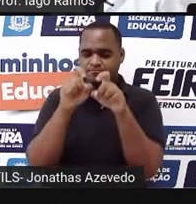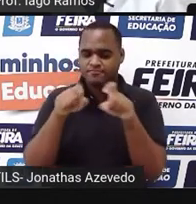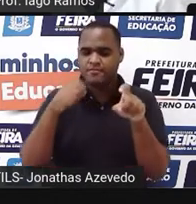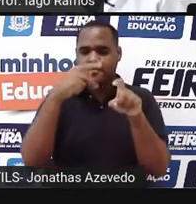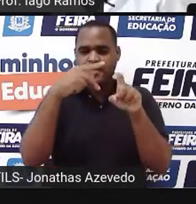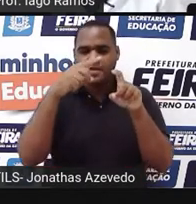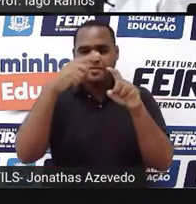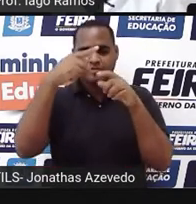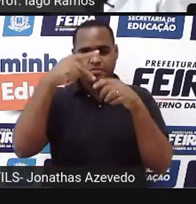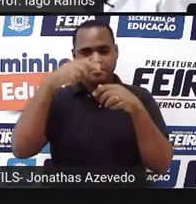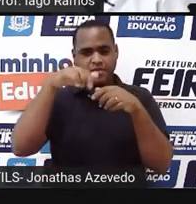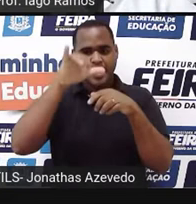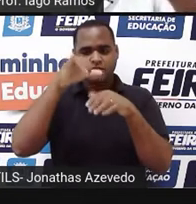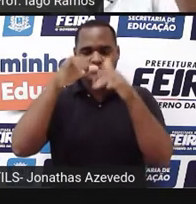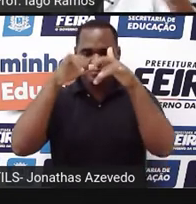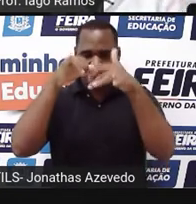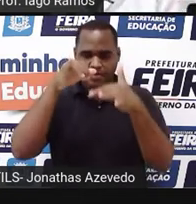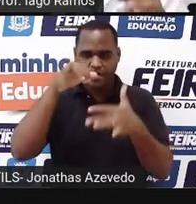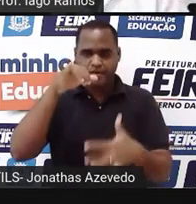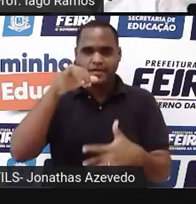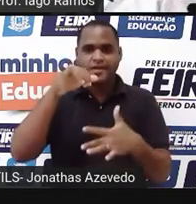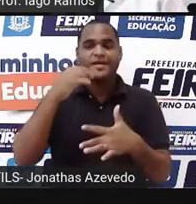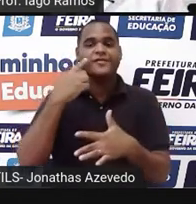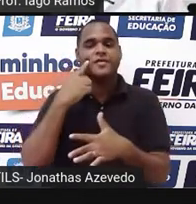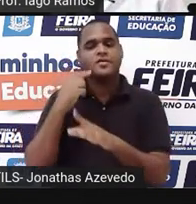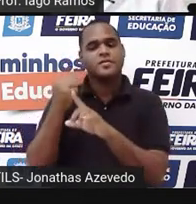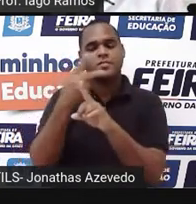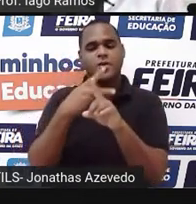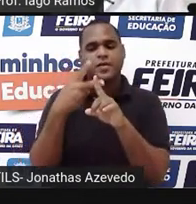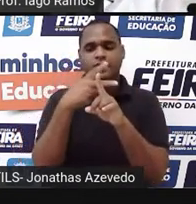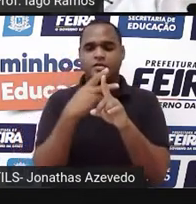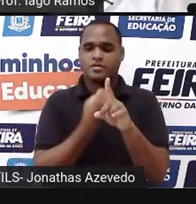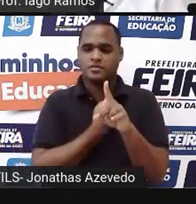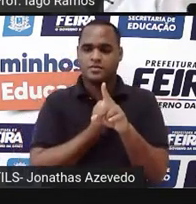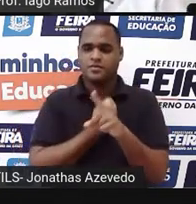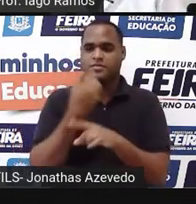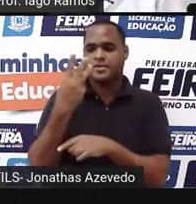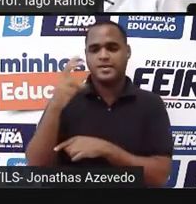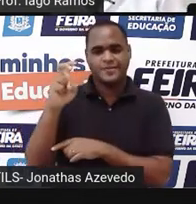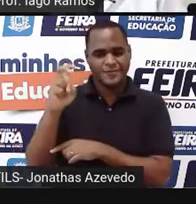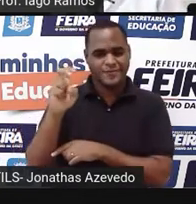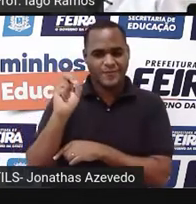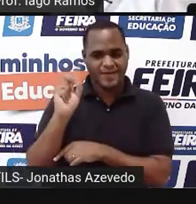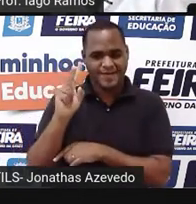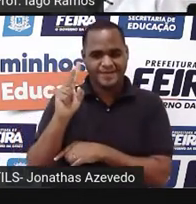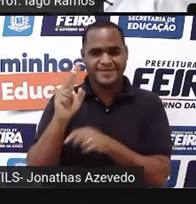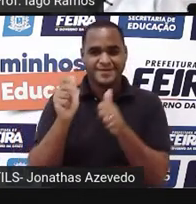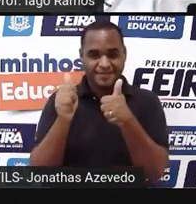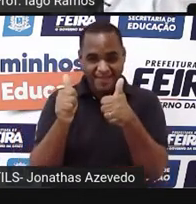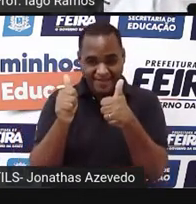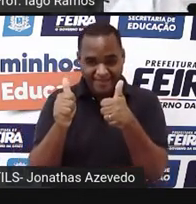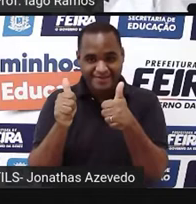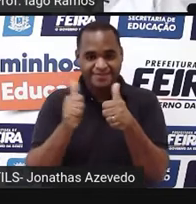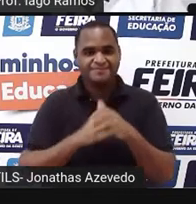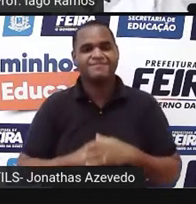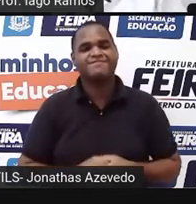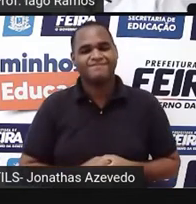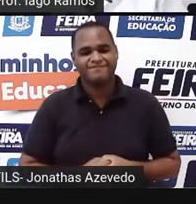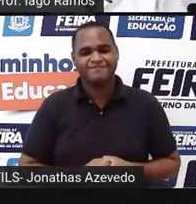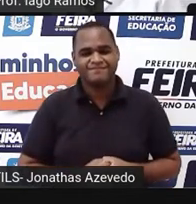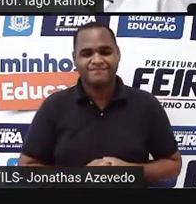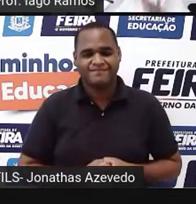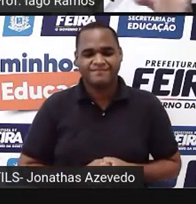de matemática do nono ano e procura a aula de número 35. Tá bom? Beleza? Então é